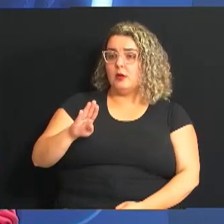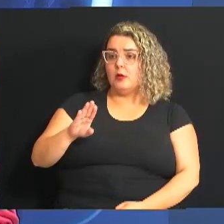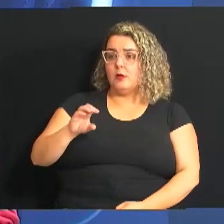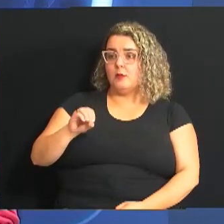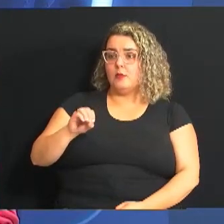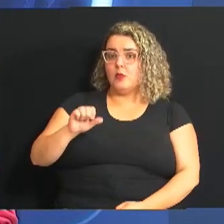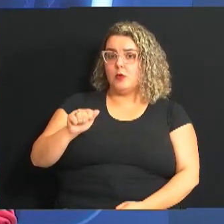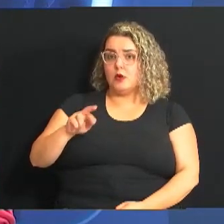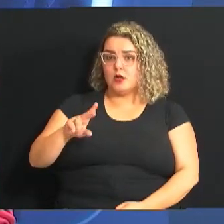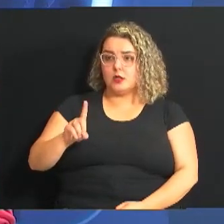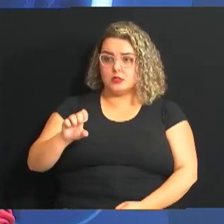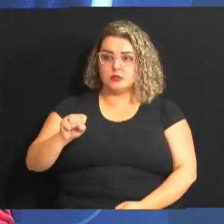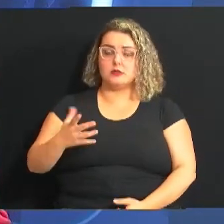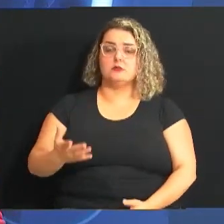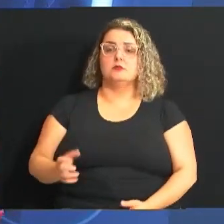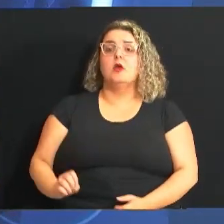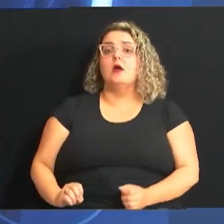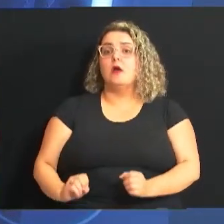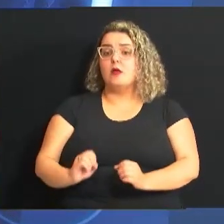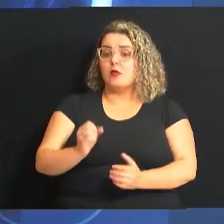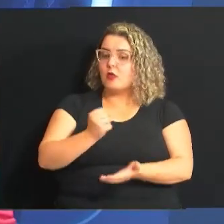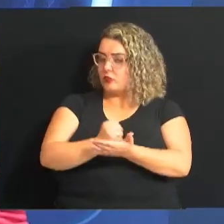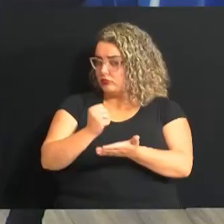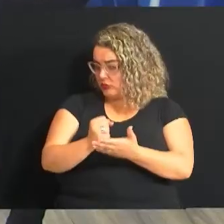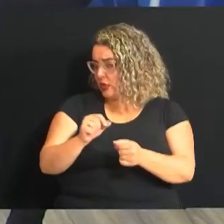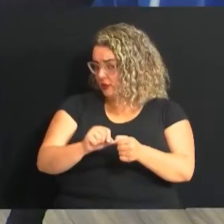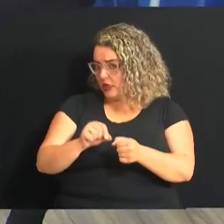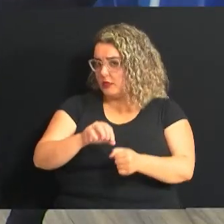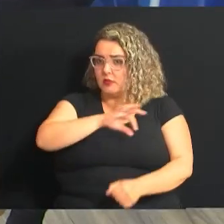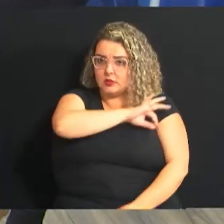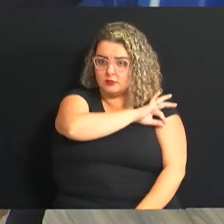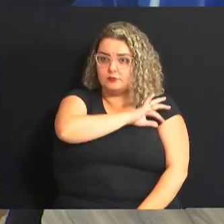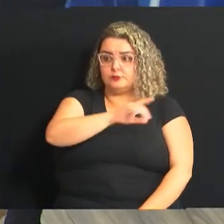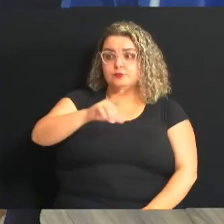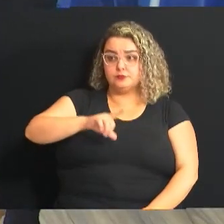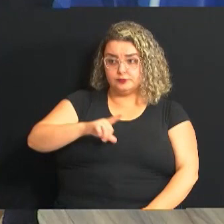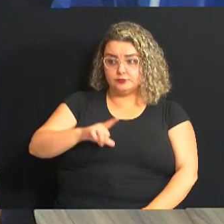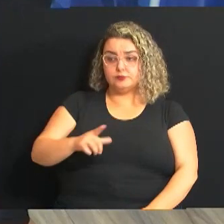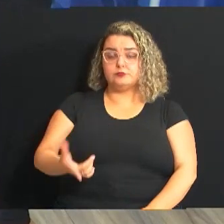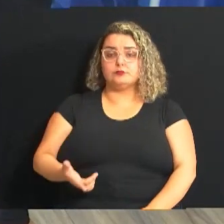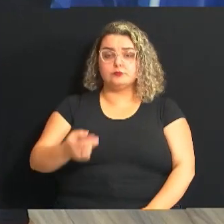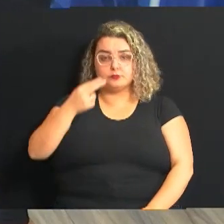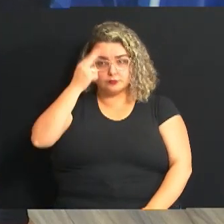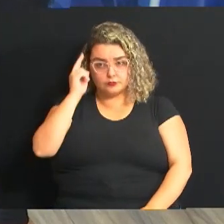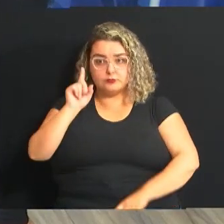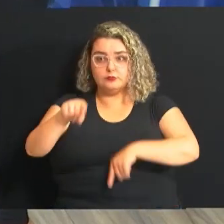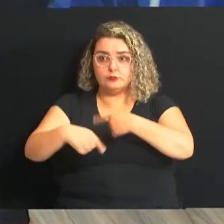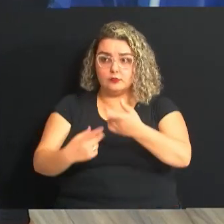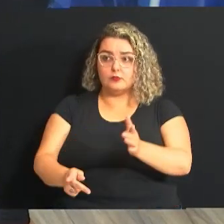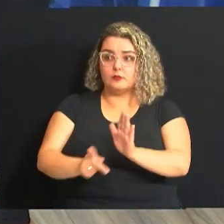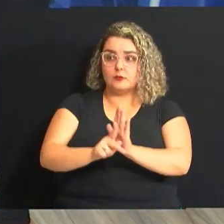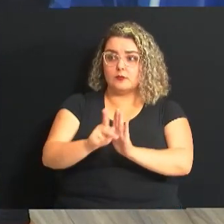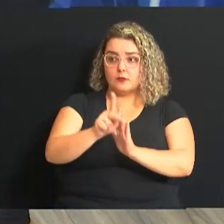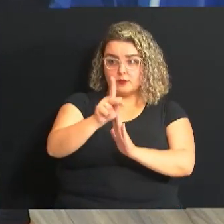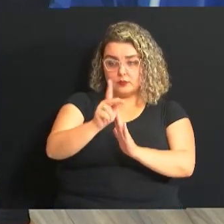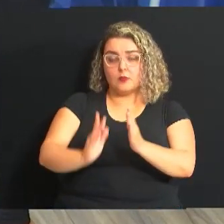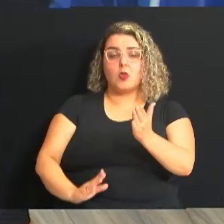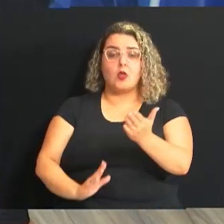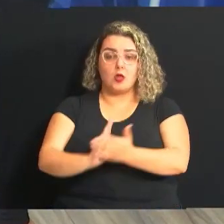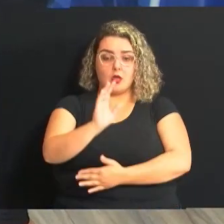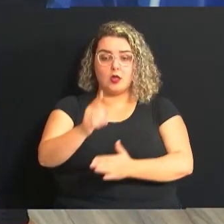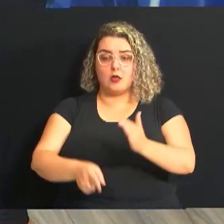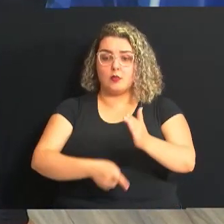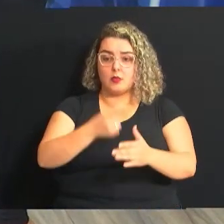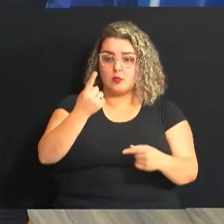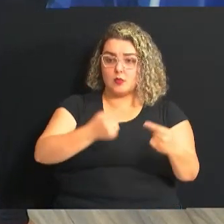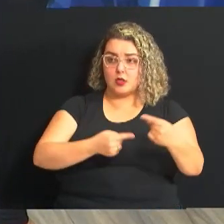administrativos celebrados pelo município de Campinas. E a gente teve ainda, Gabriel, um outro projeto também aprovado em primeira discussão